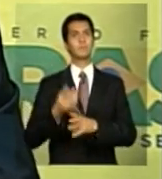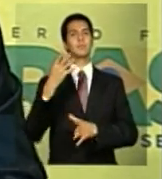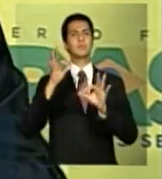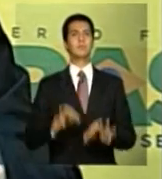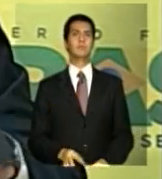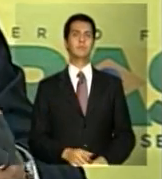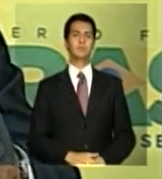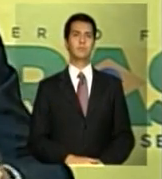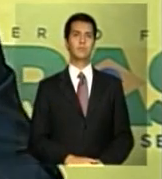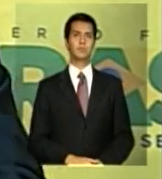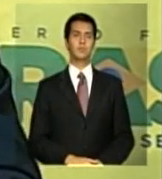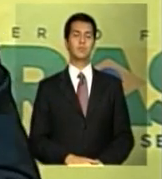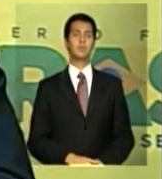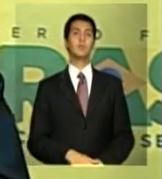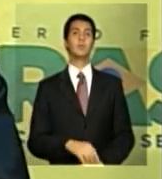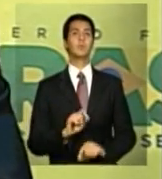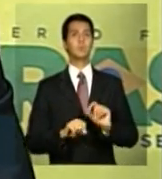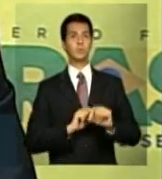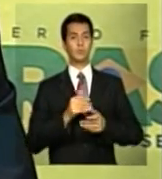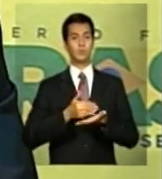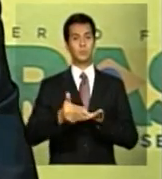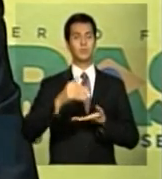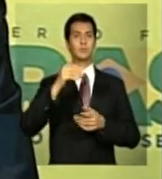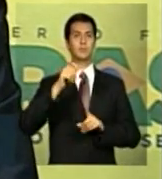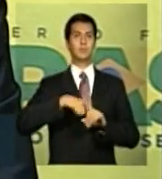O acordo que previa reajustes a partir de março.